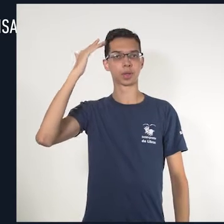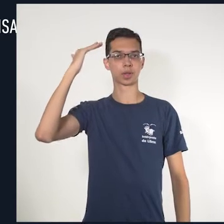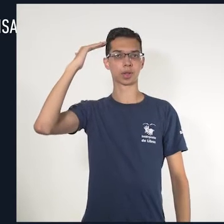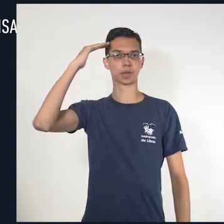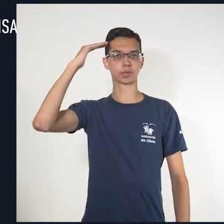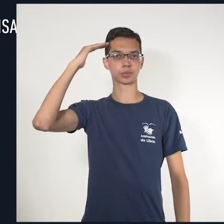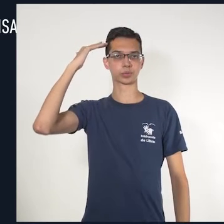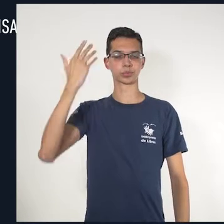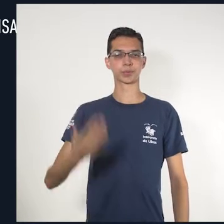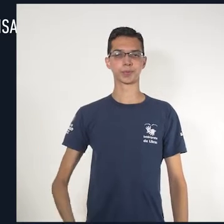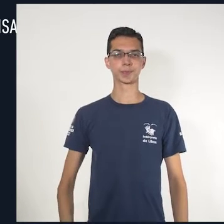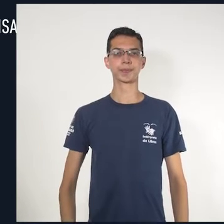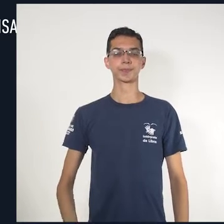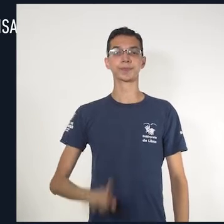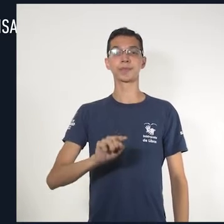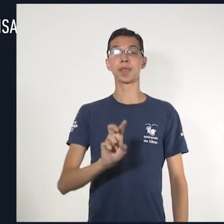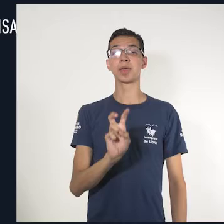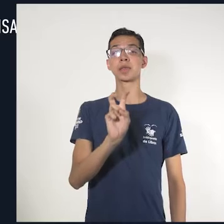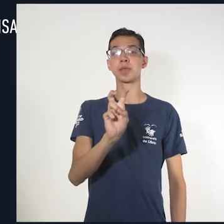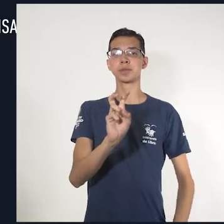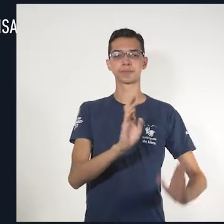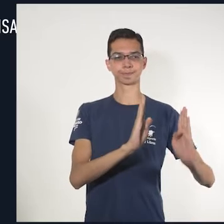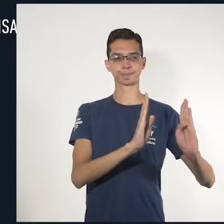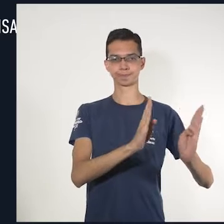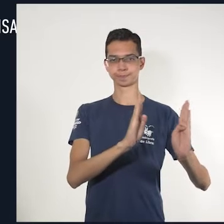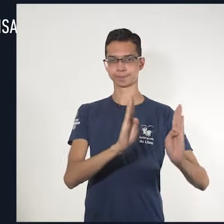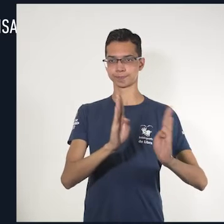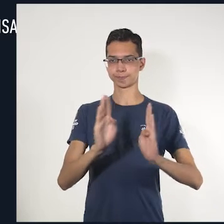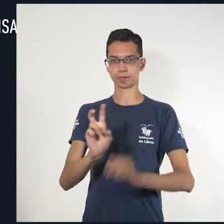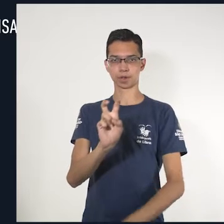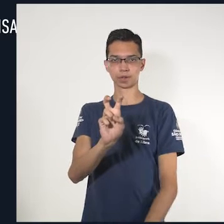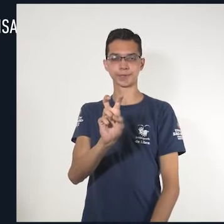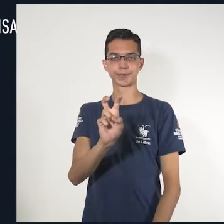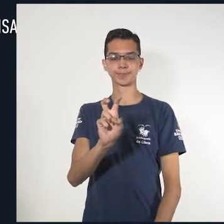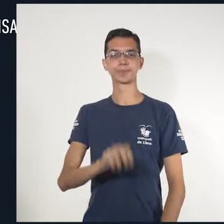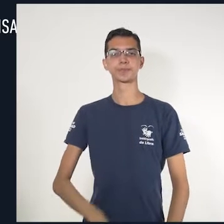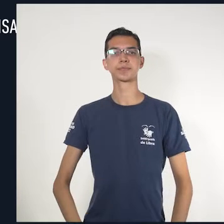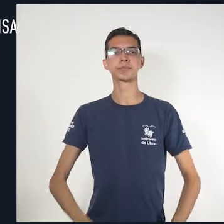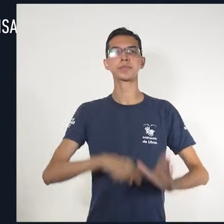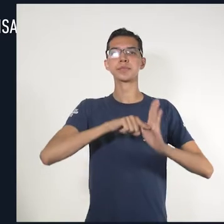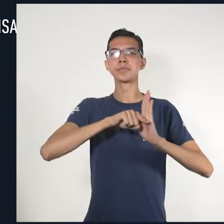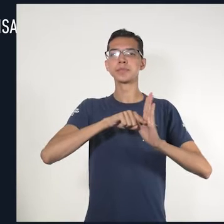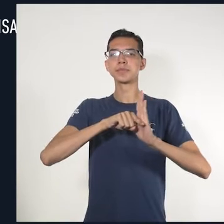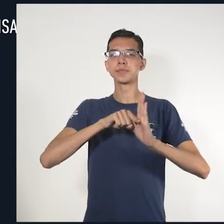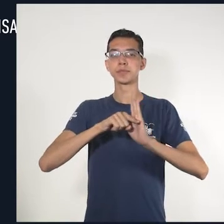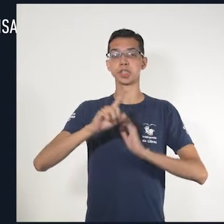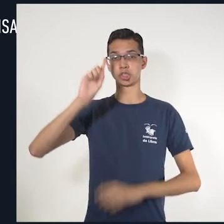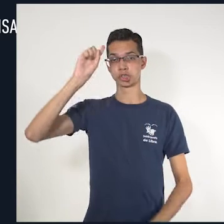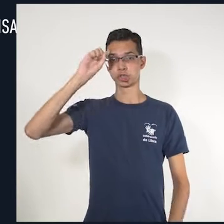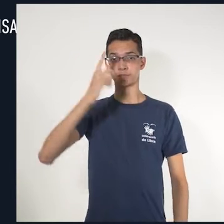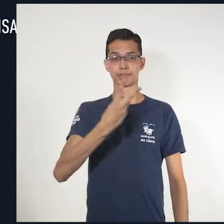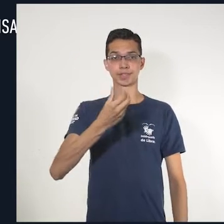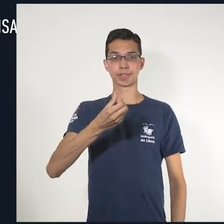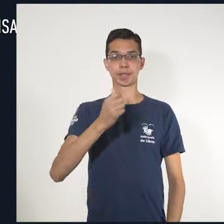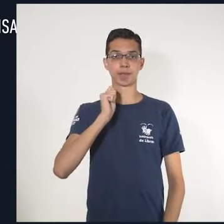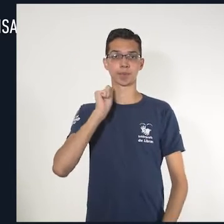nessa sua 5ª fase, a metodologia foi feita entre 26 de abril e 29 de abril. O desenho do inquérito